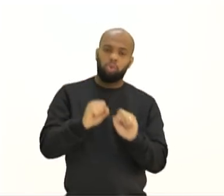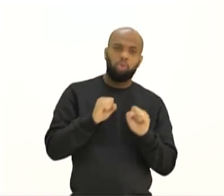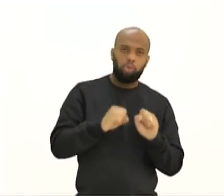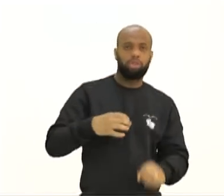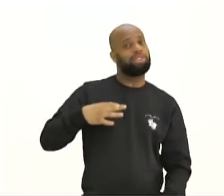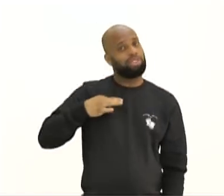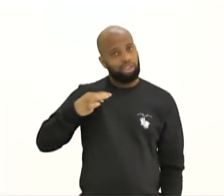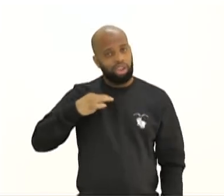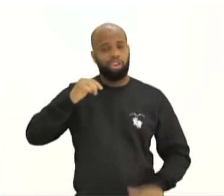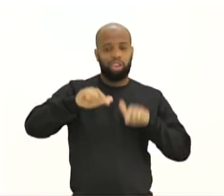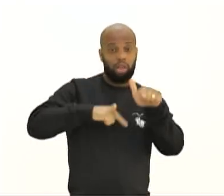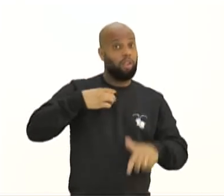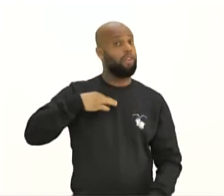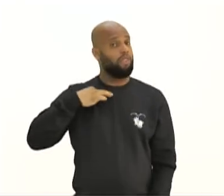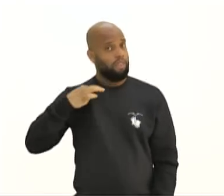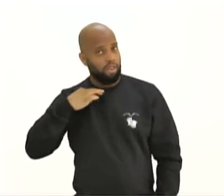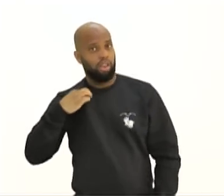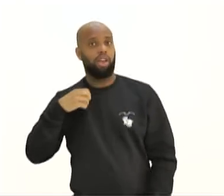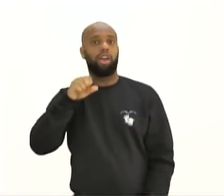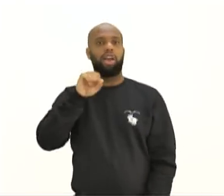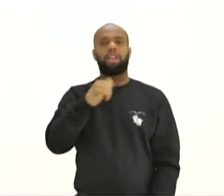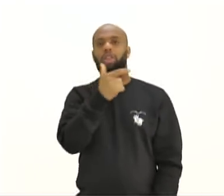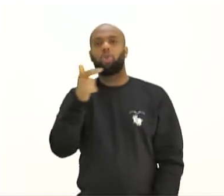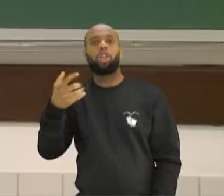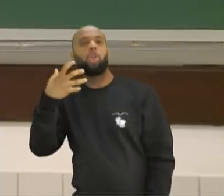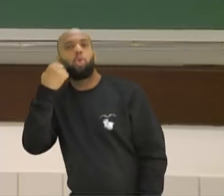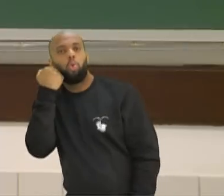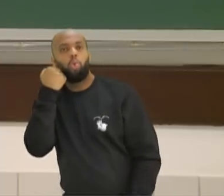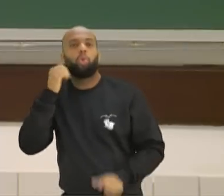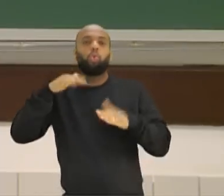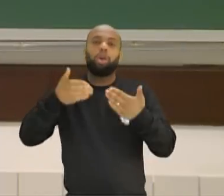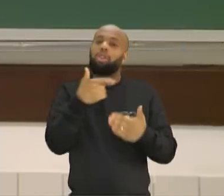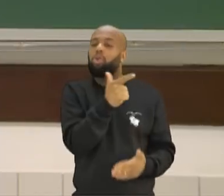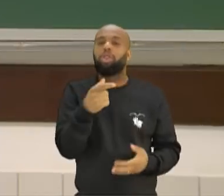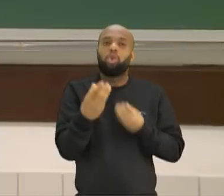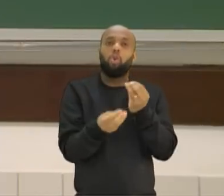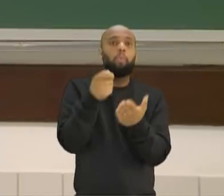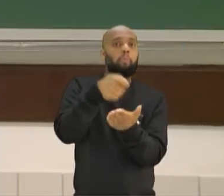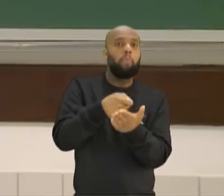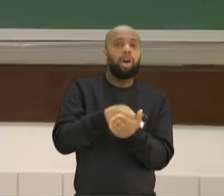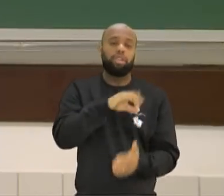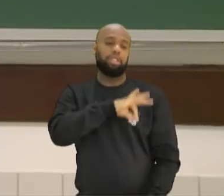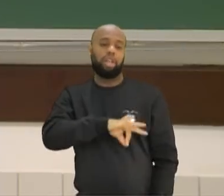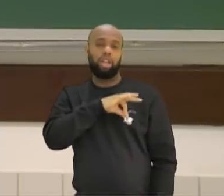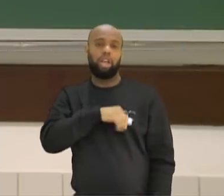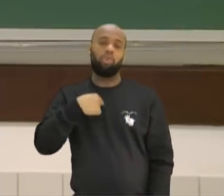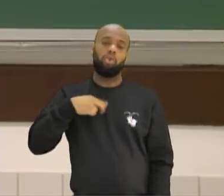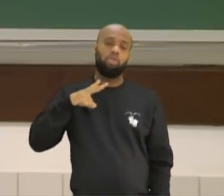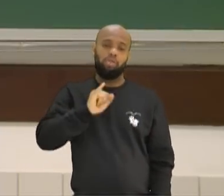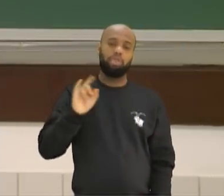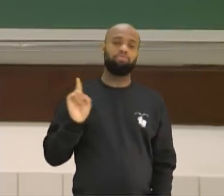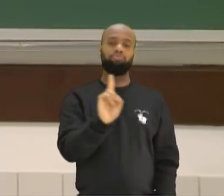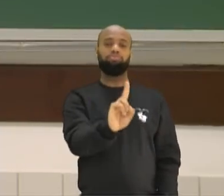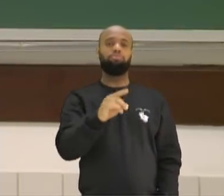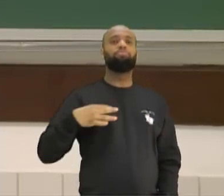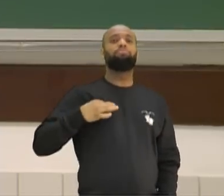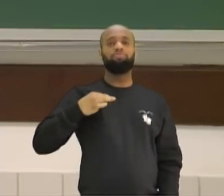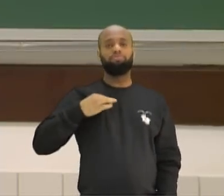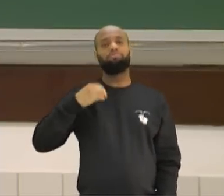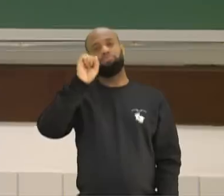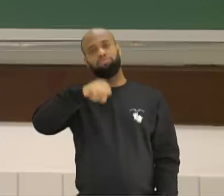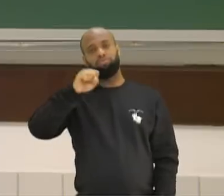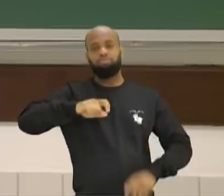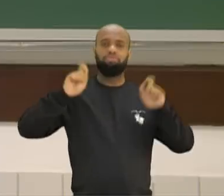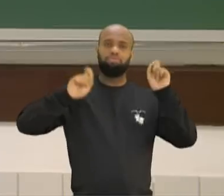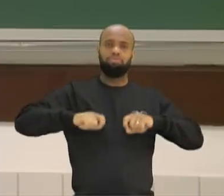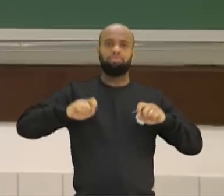um voluntário, certo? Então, se não tem fins lucrativos, não vai ter como pagar salário. Então, eu vou lá e sou um